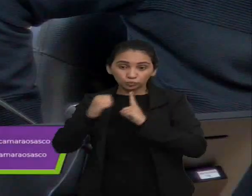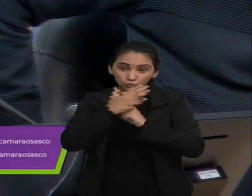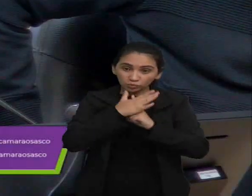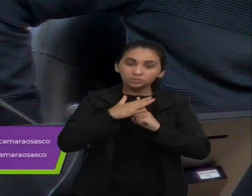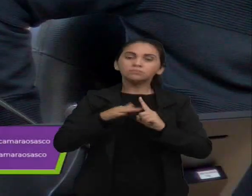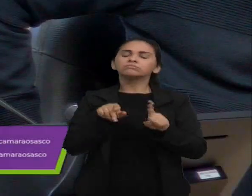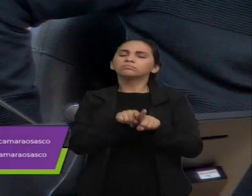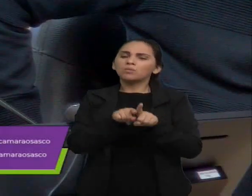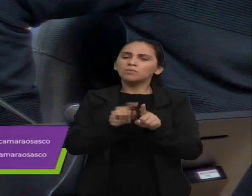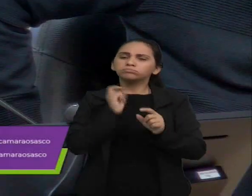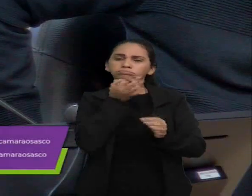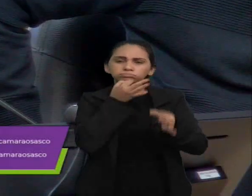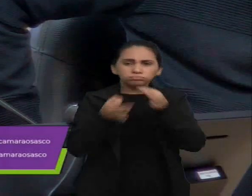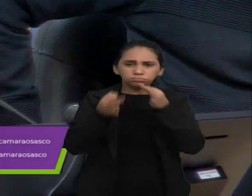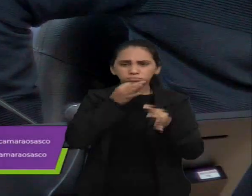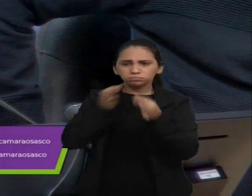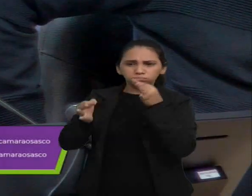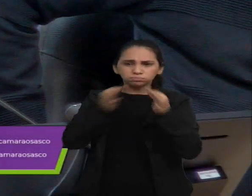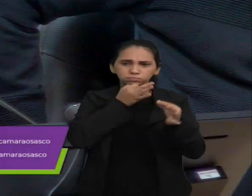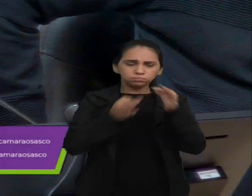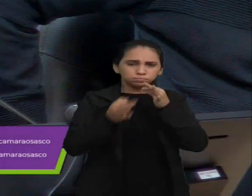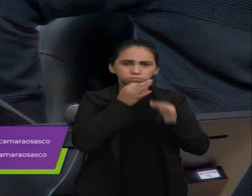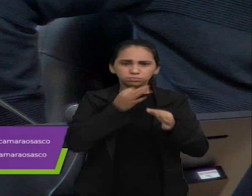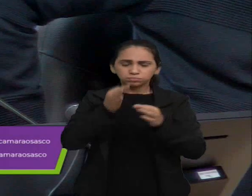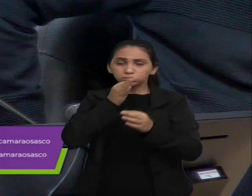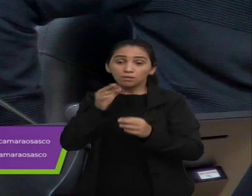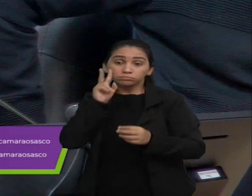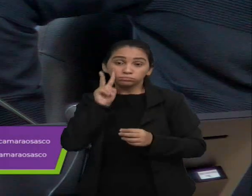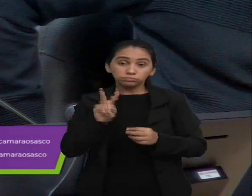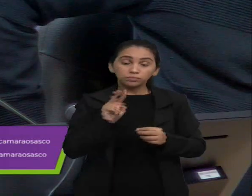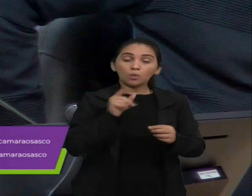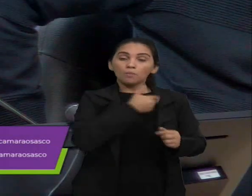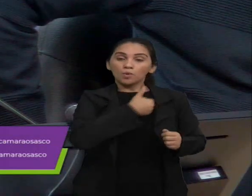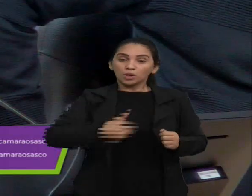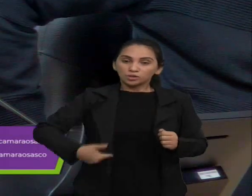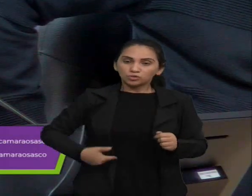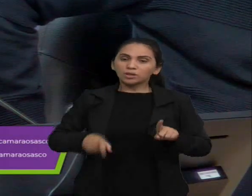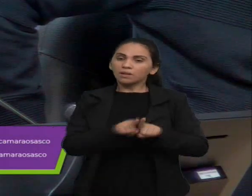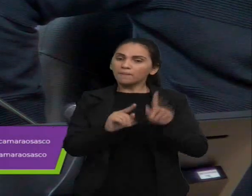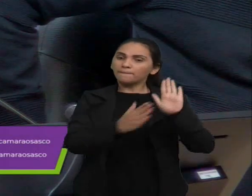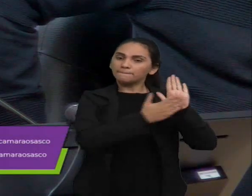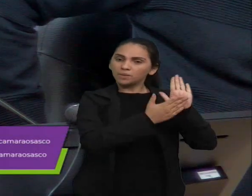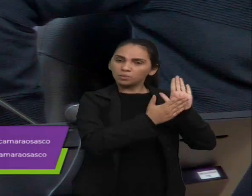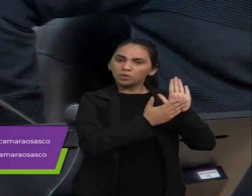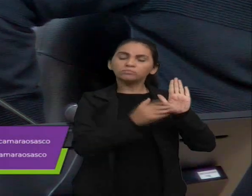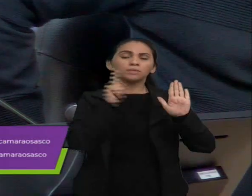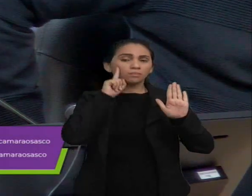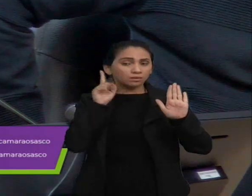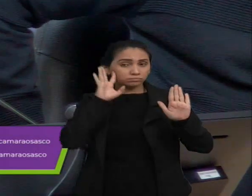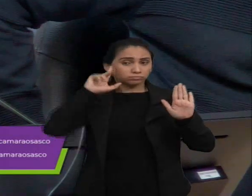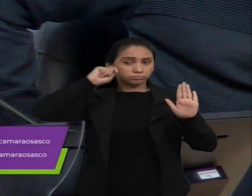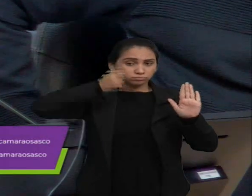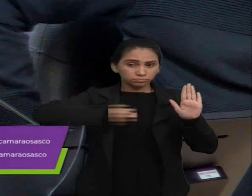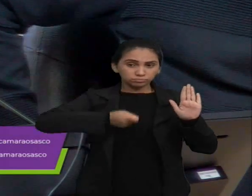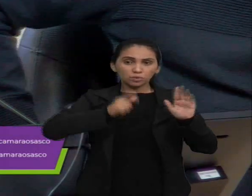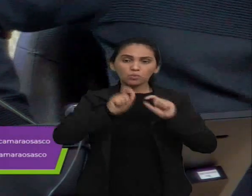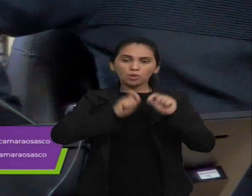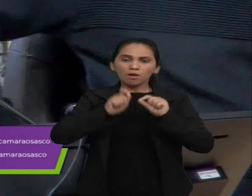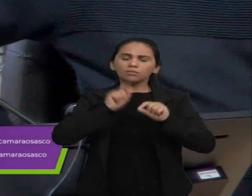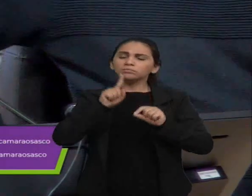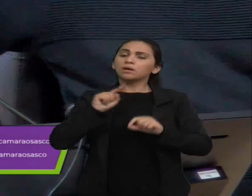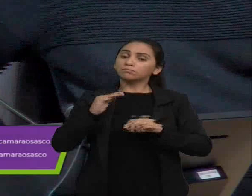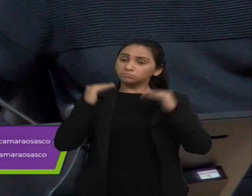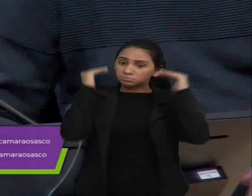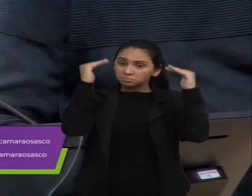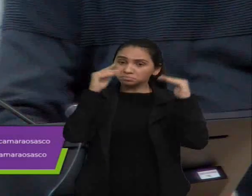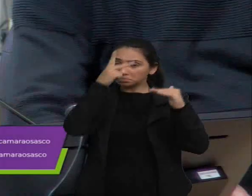órgãos públicos e autoridades, acompanhando as políticas públicas e propondo indicações e ações, junto às autoridades